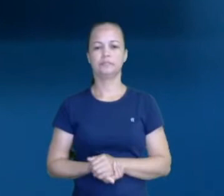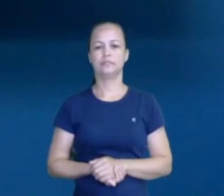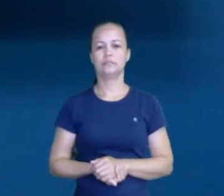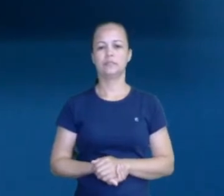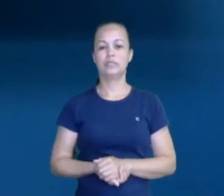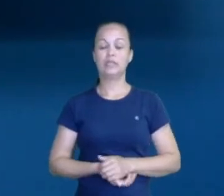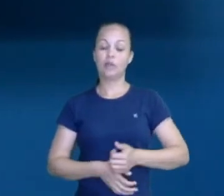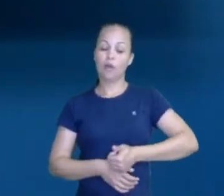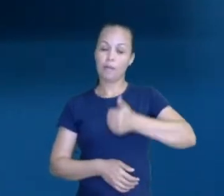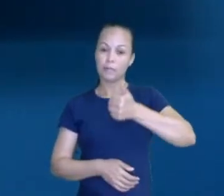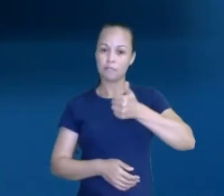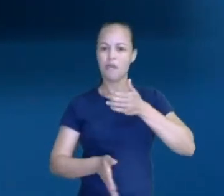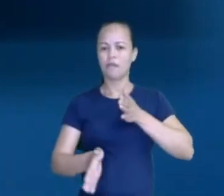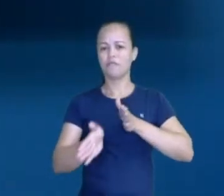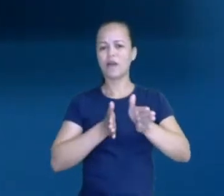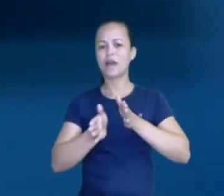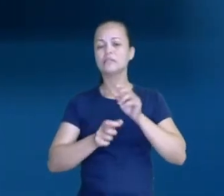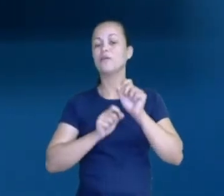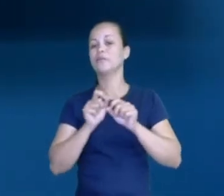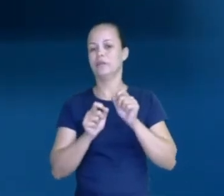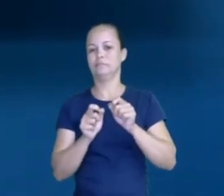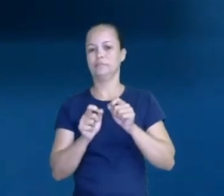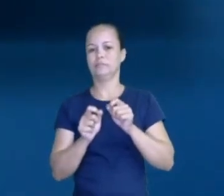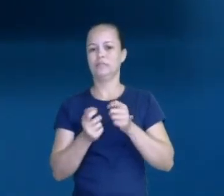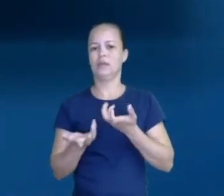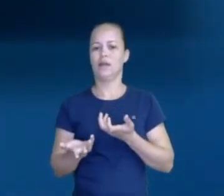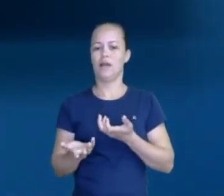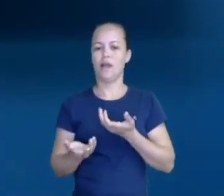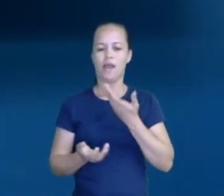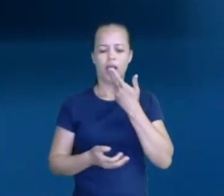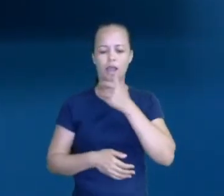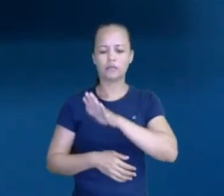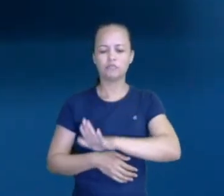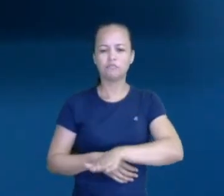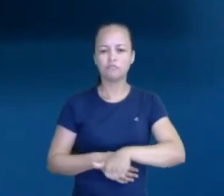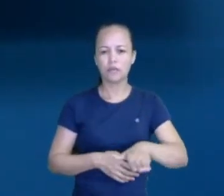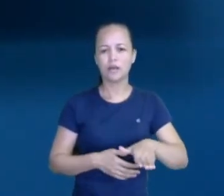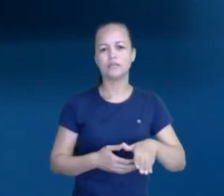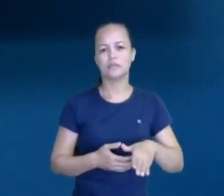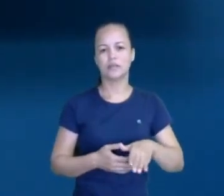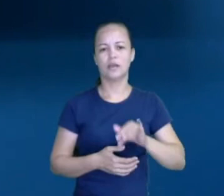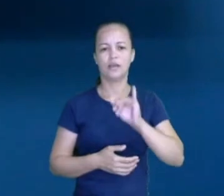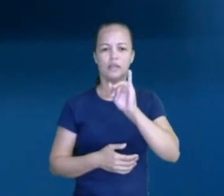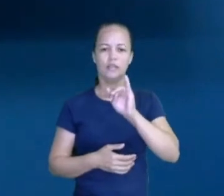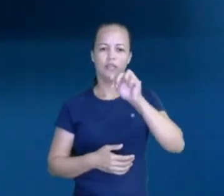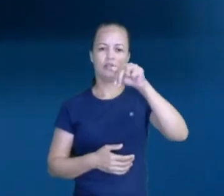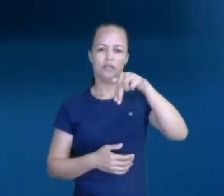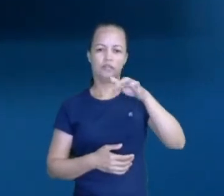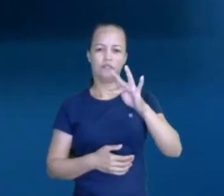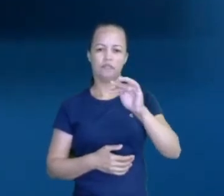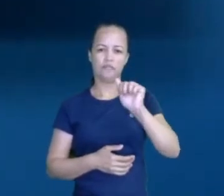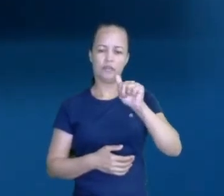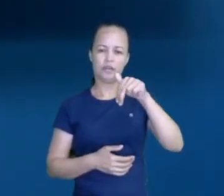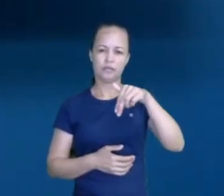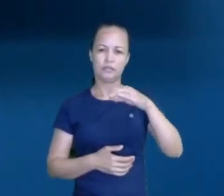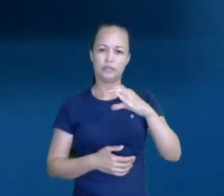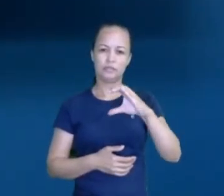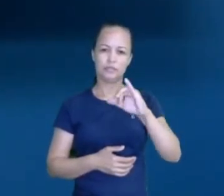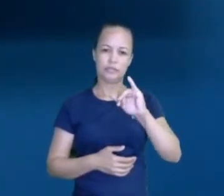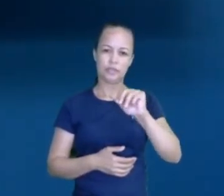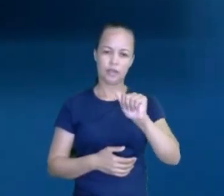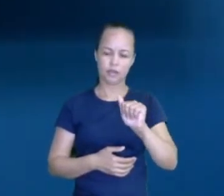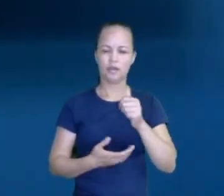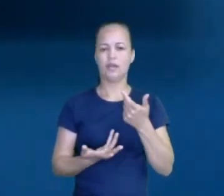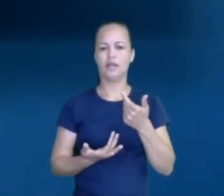primeira fase que nós vamos falar é a infância. Por quê? A infância, ela tem os